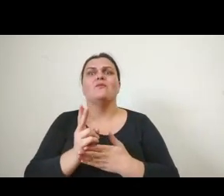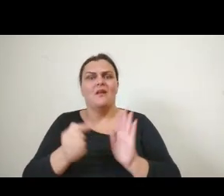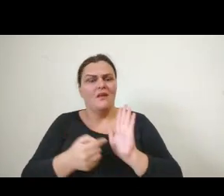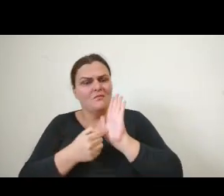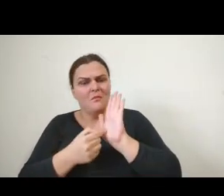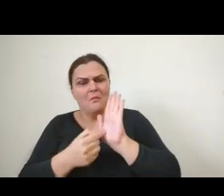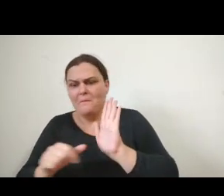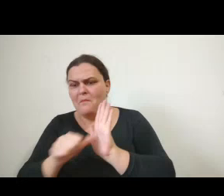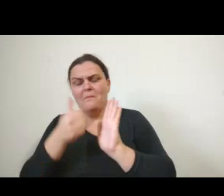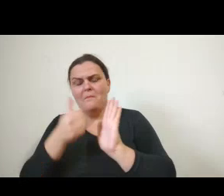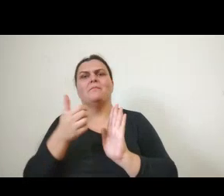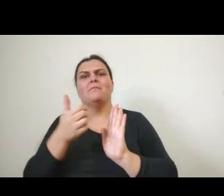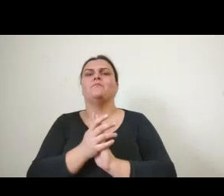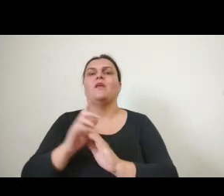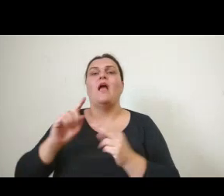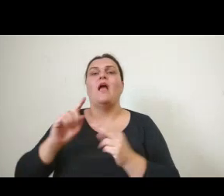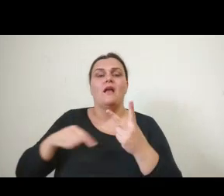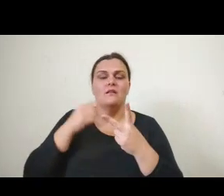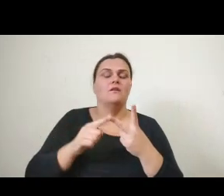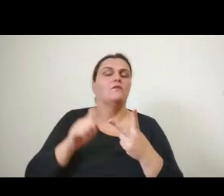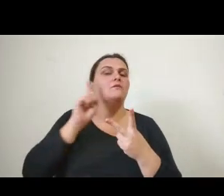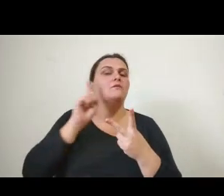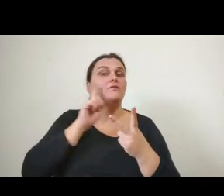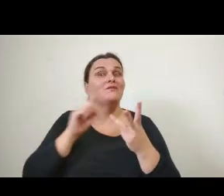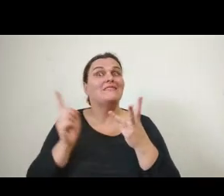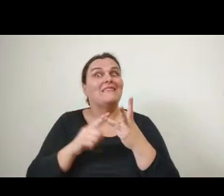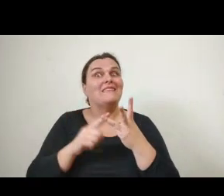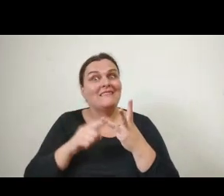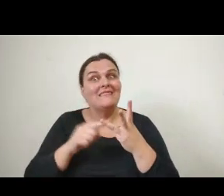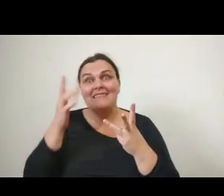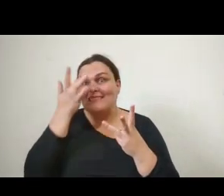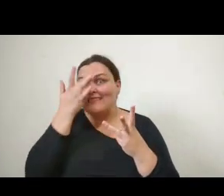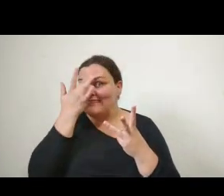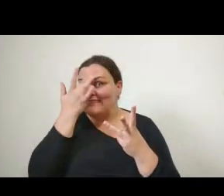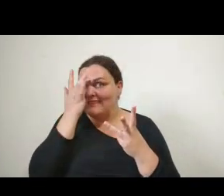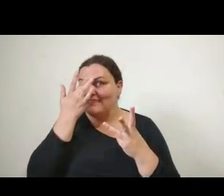seguido dos Estados Unidos, né, e com a Índia em terceiro.